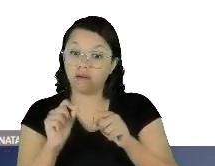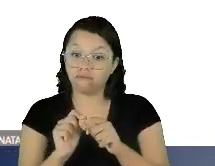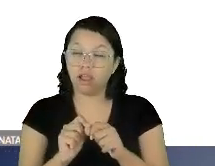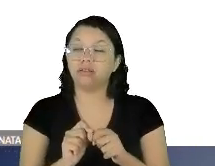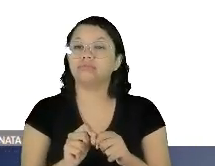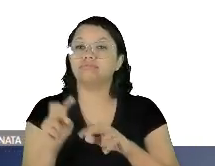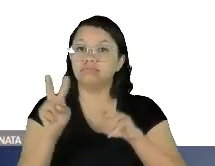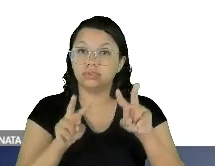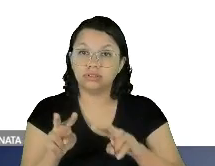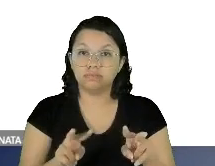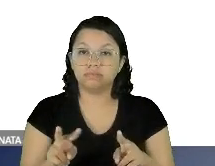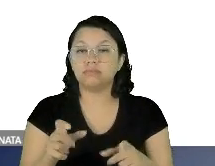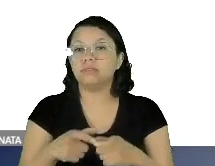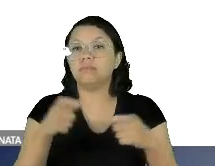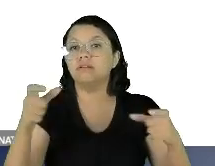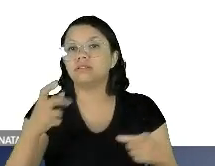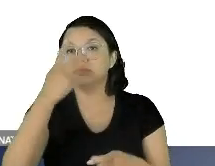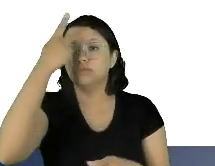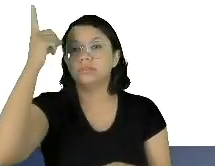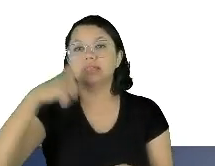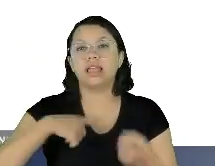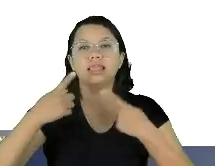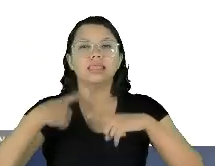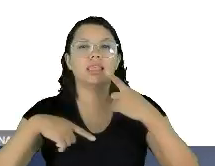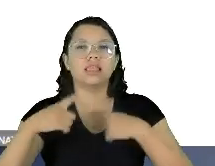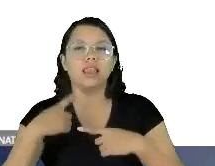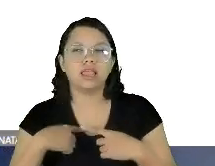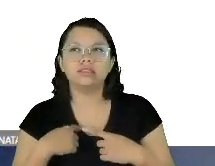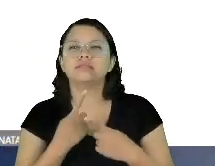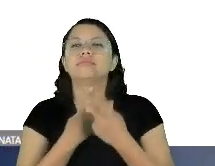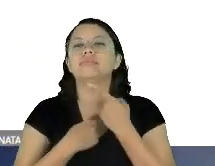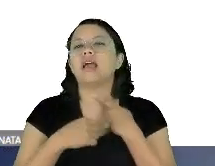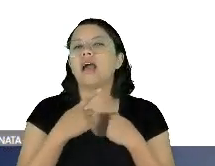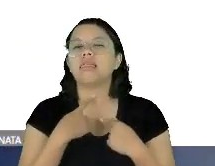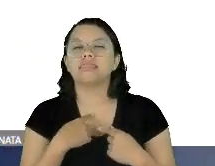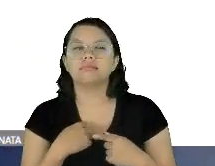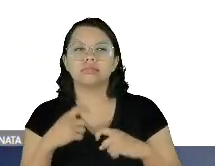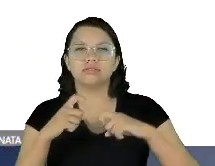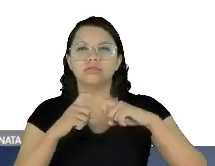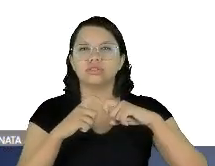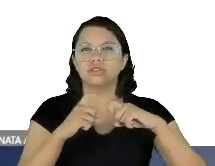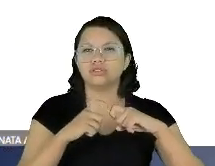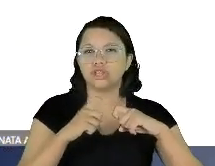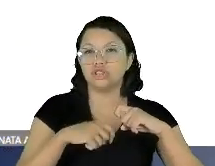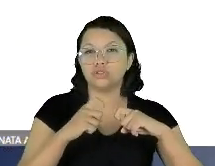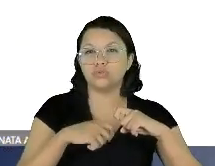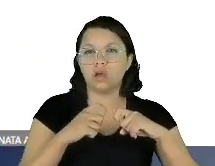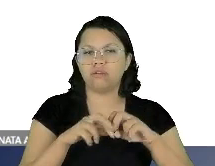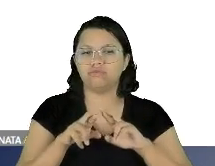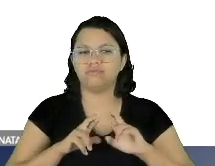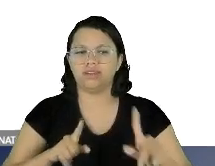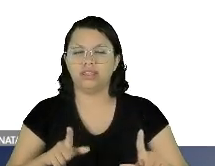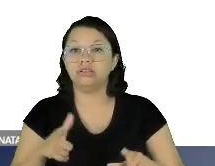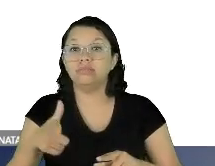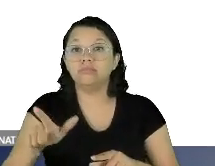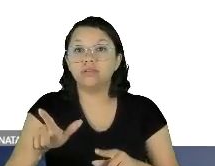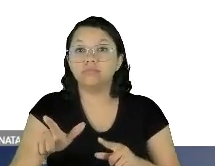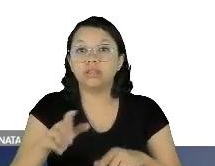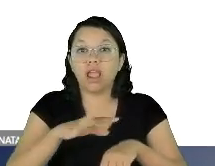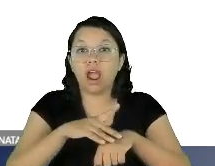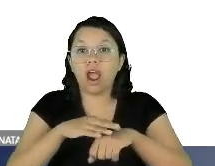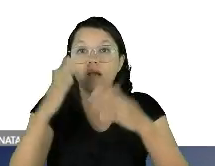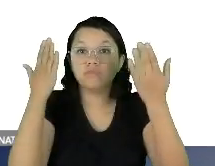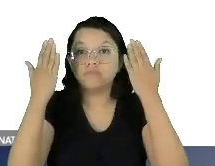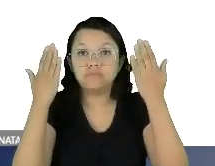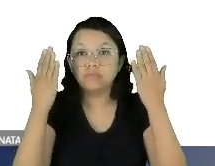que a maioria das pessoas com interesses sexuais atípicos não tem transtorno mental. Seja então por prazer